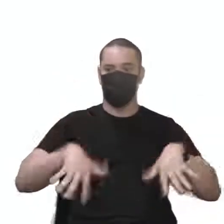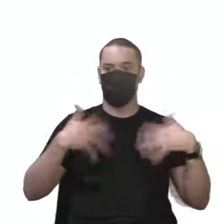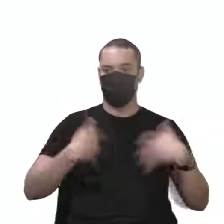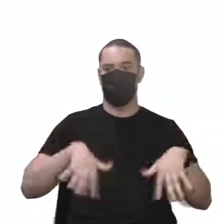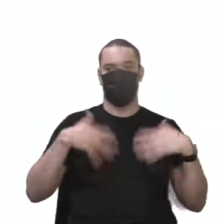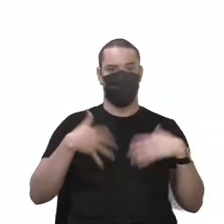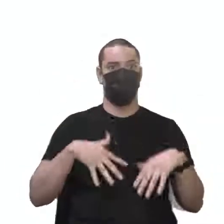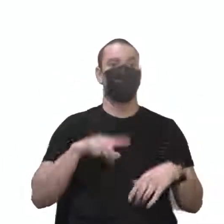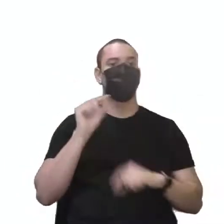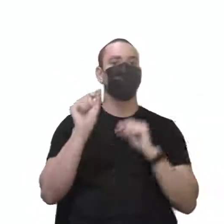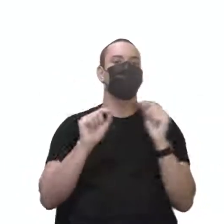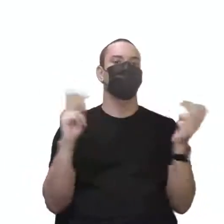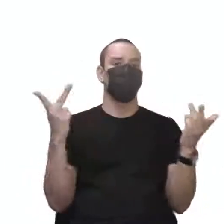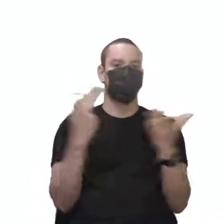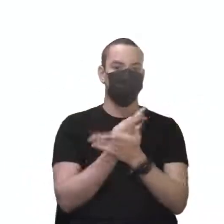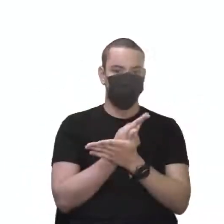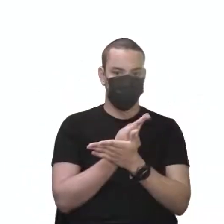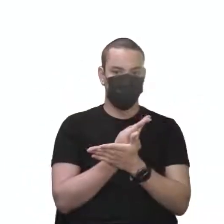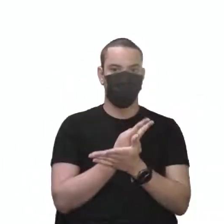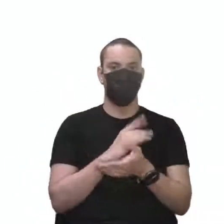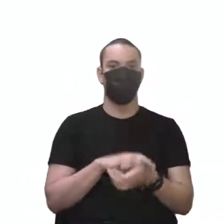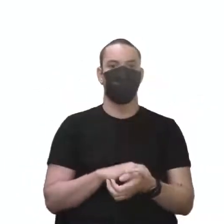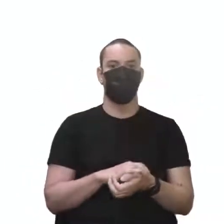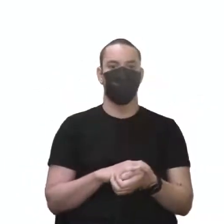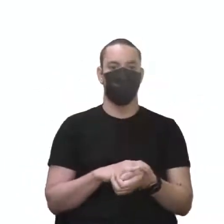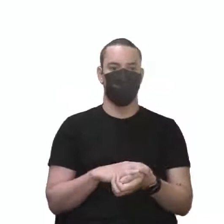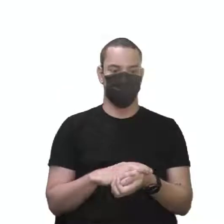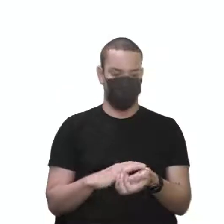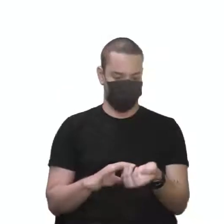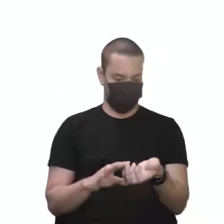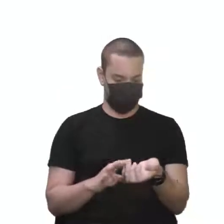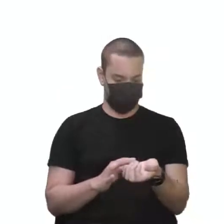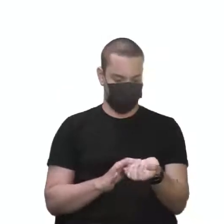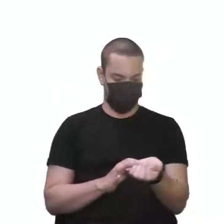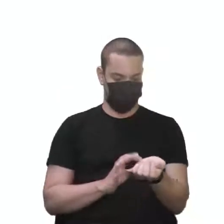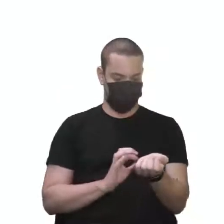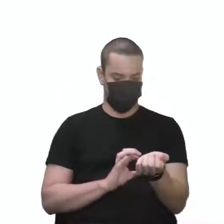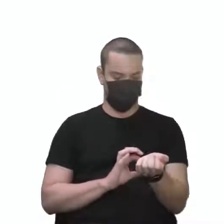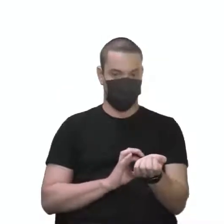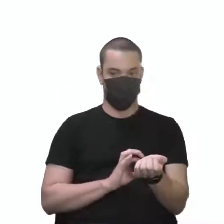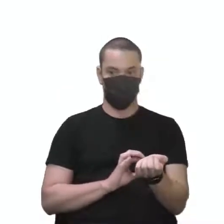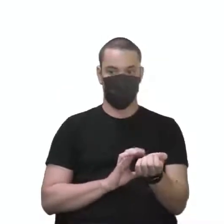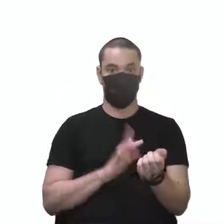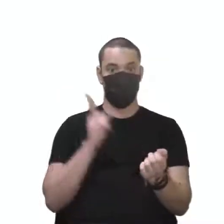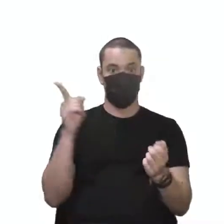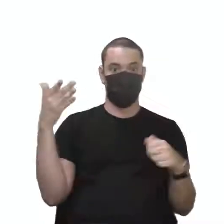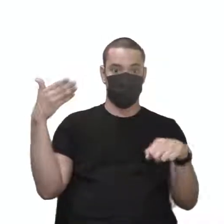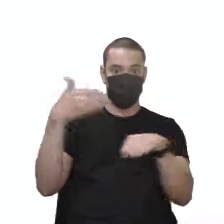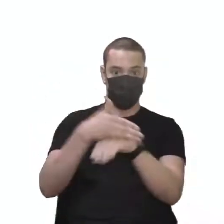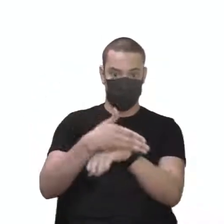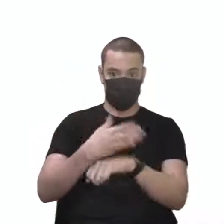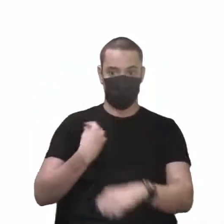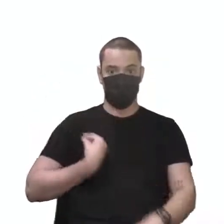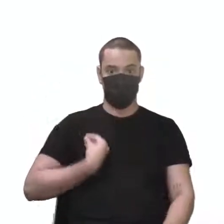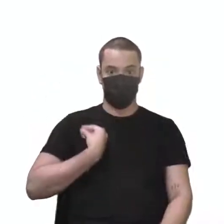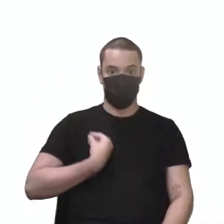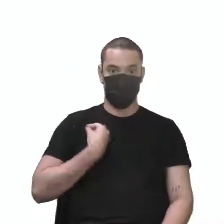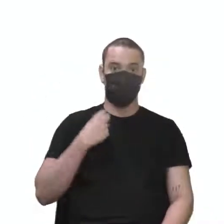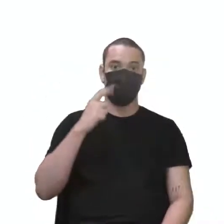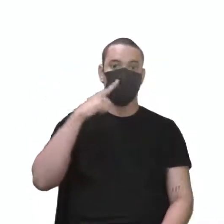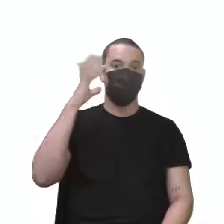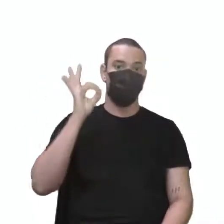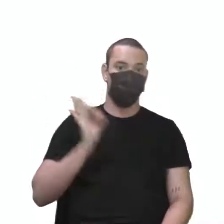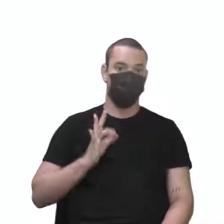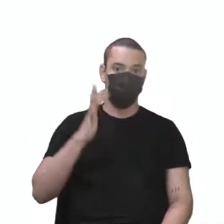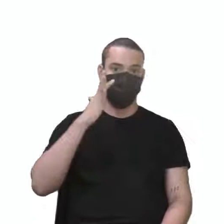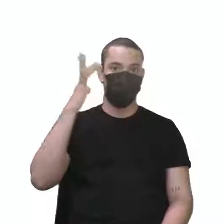organismo. E olha o que aconteceu, né? Não foi diferente. Quando ela foi introduzida no organismo vivo do